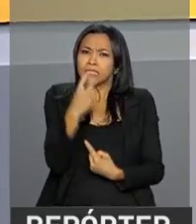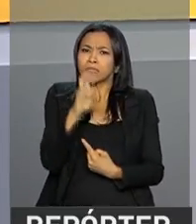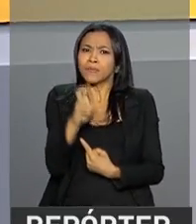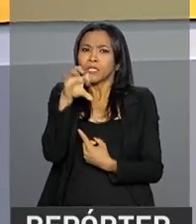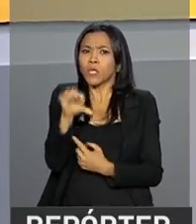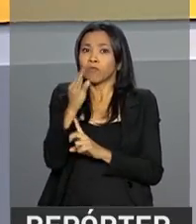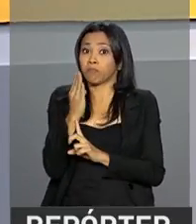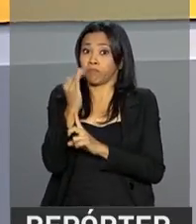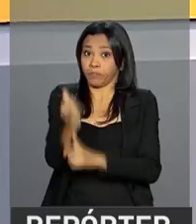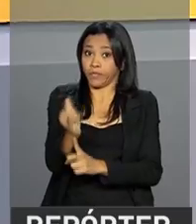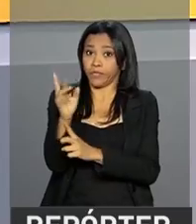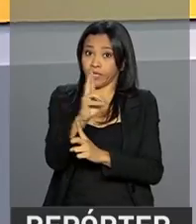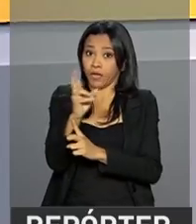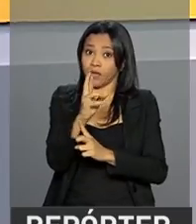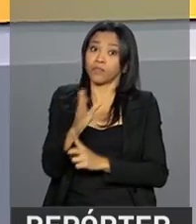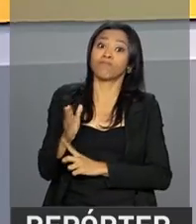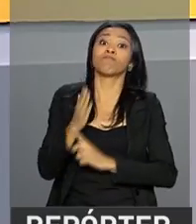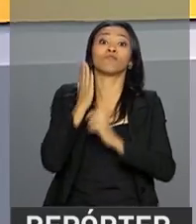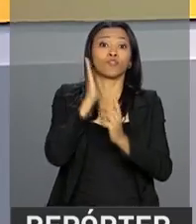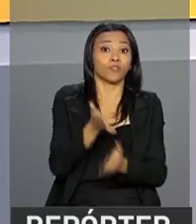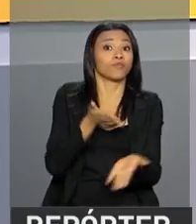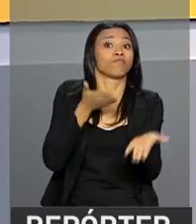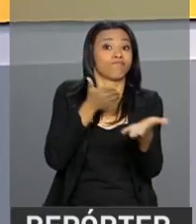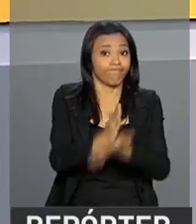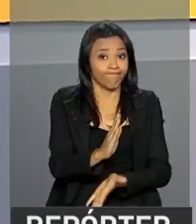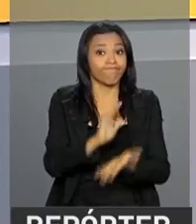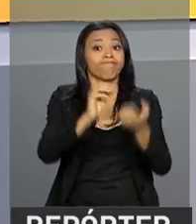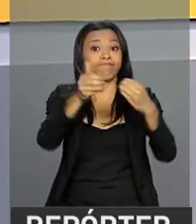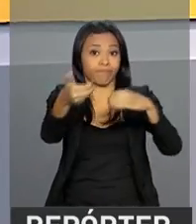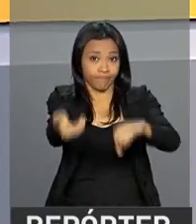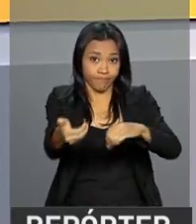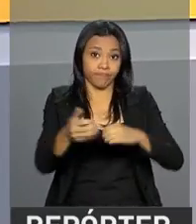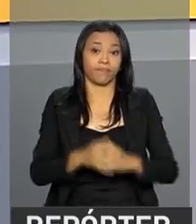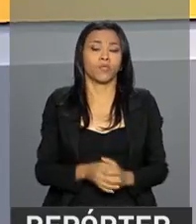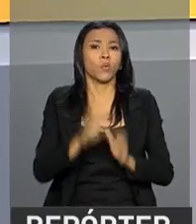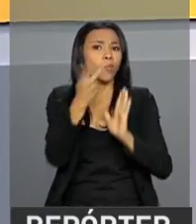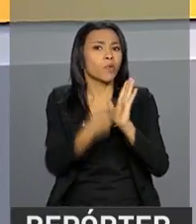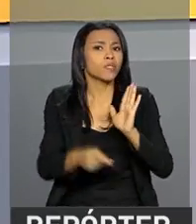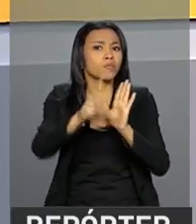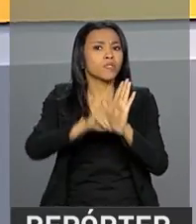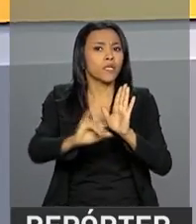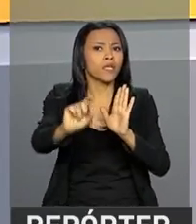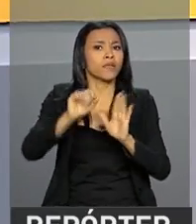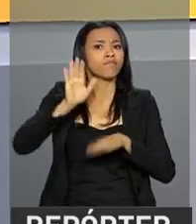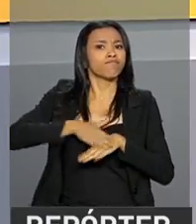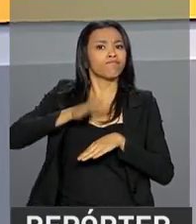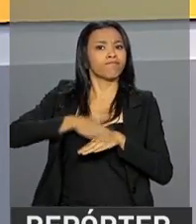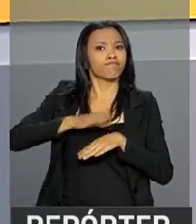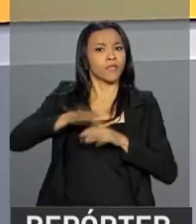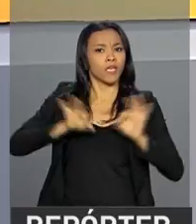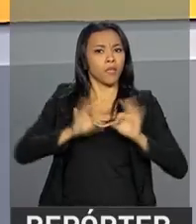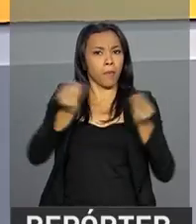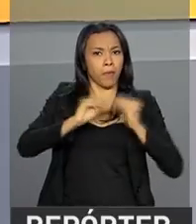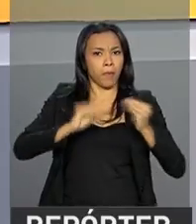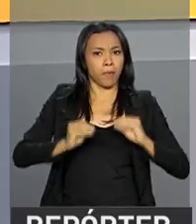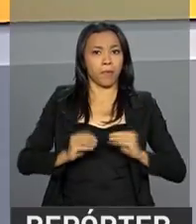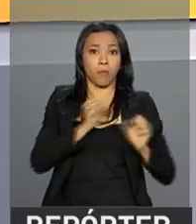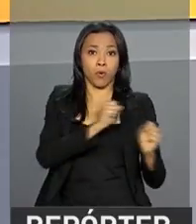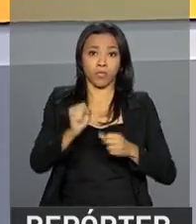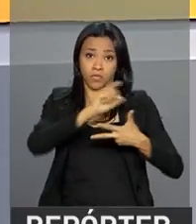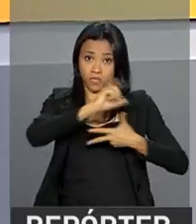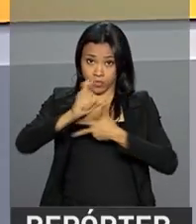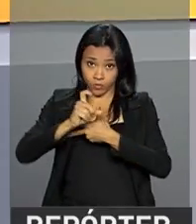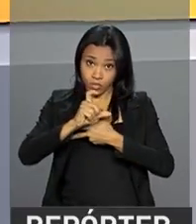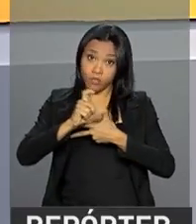de reais foi aprovada pelo congresso nacional o projeto de lei de autoria do poder executivo agora